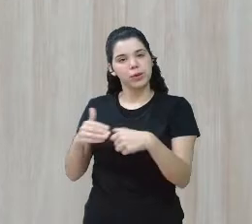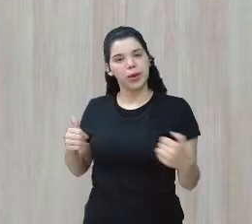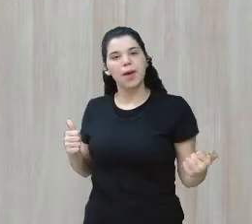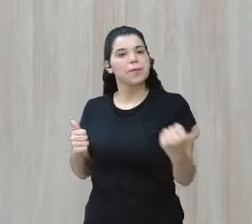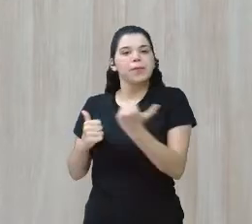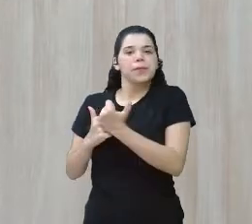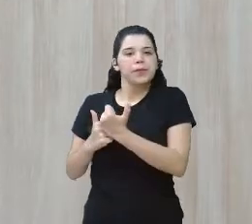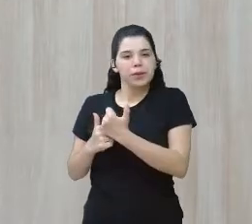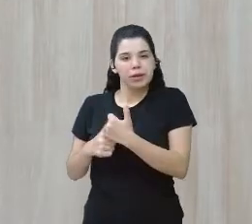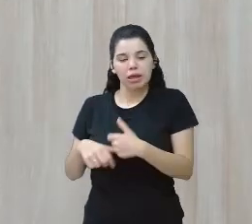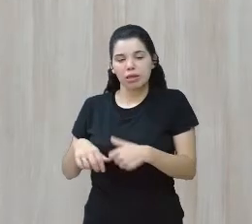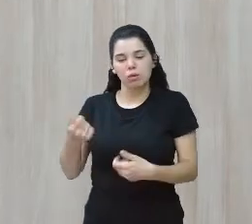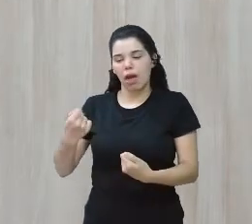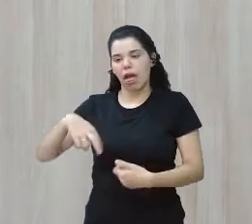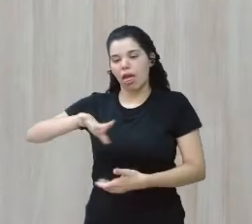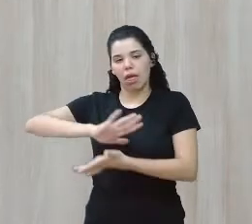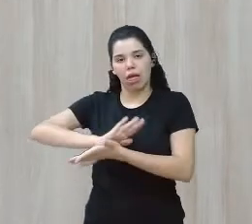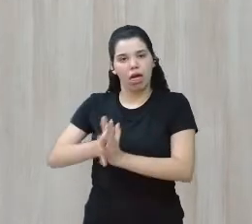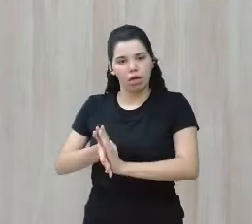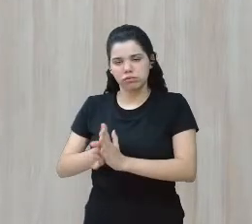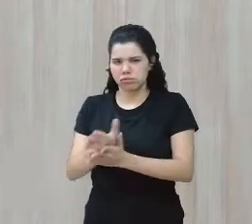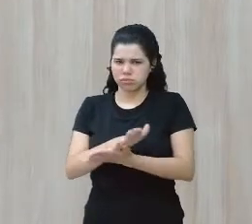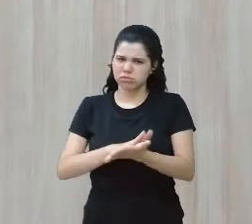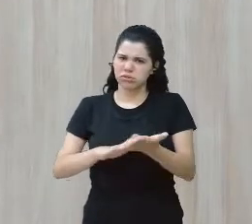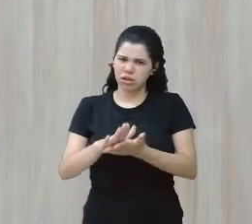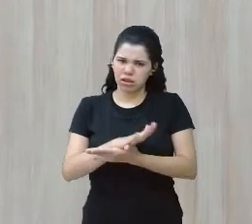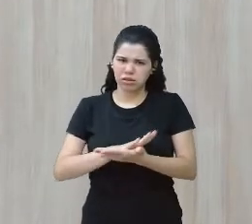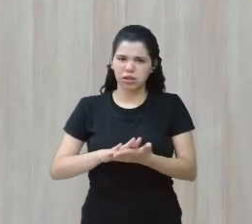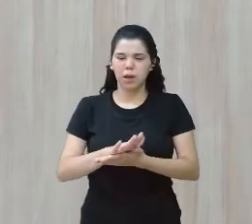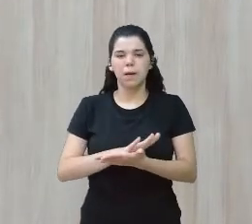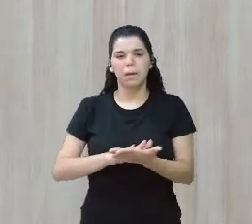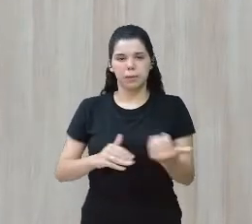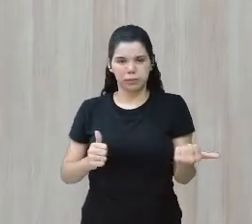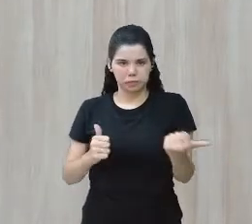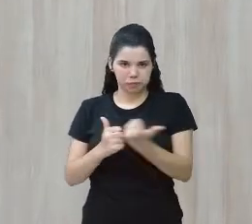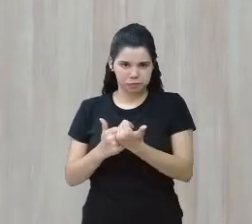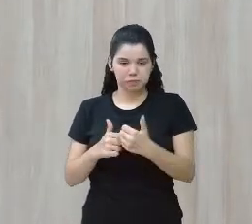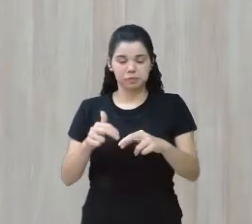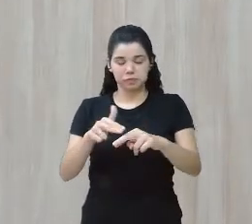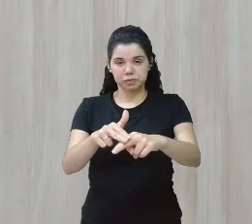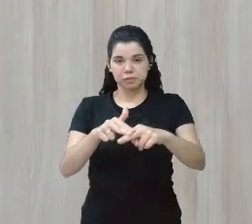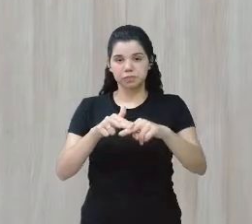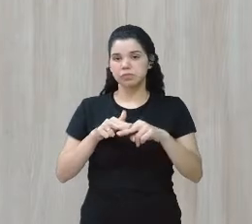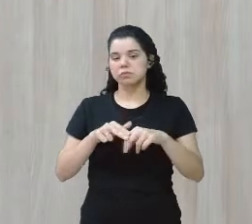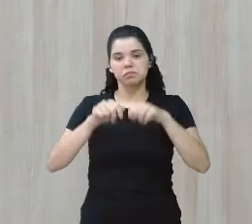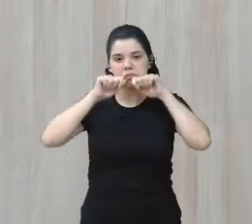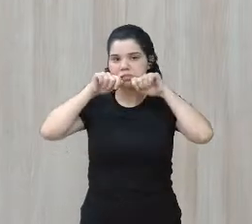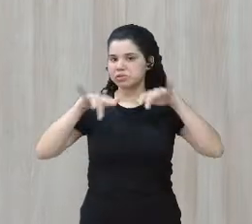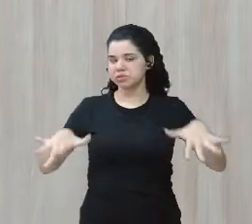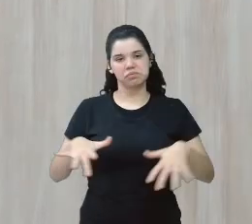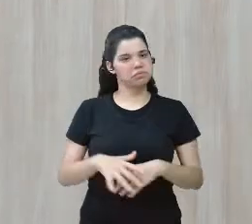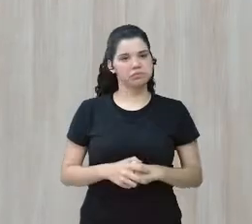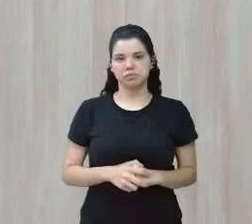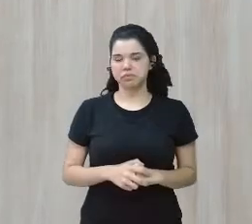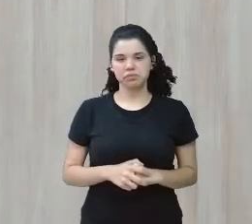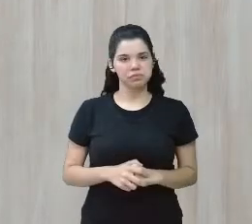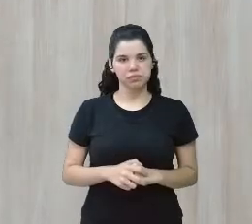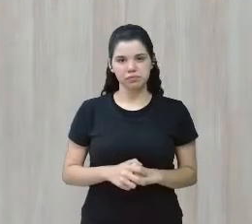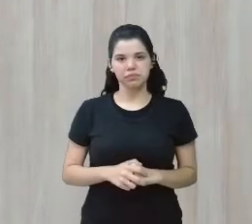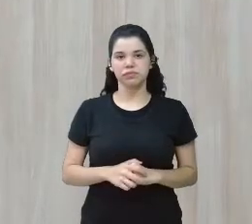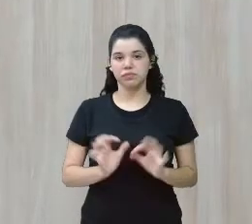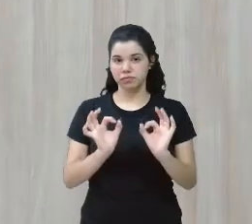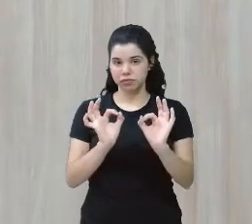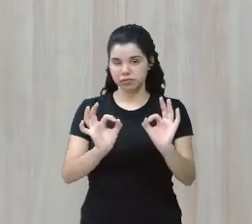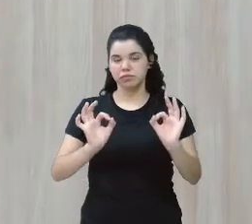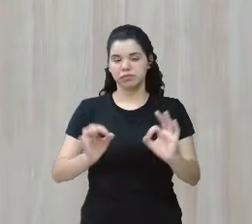não precisa ter preconceito, não é? Então, precisa de um grande apoio e dessas formas não transmite o vírus do HIV,